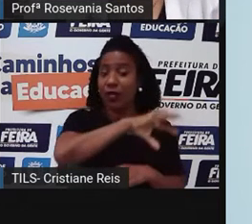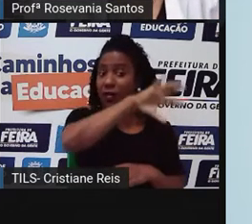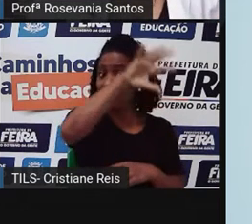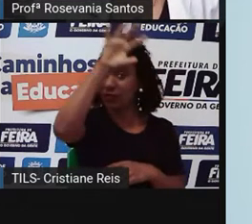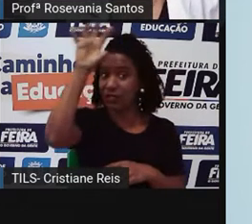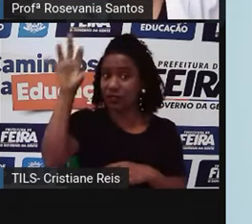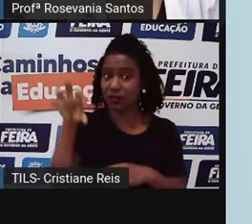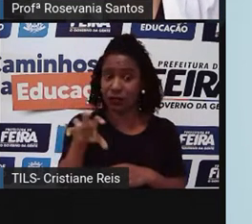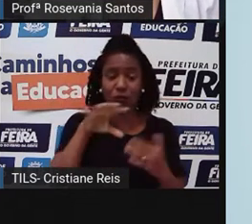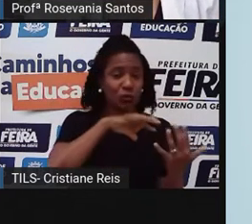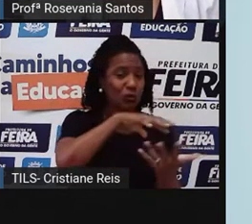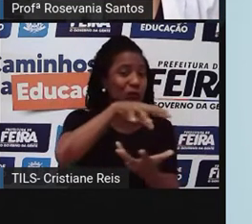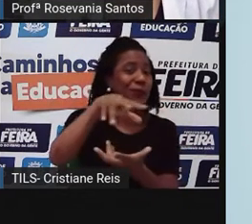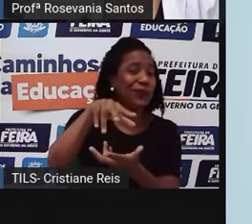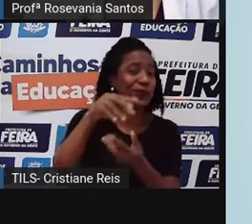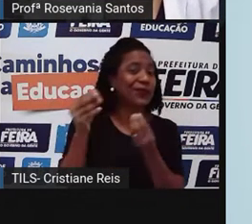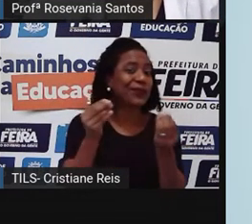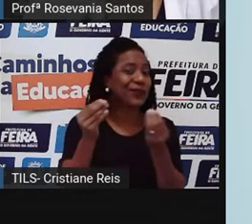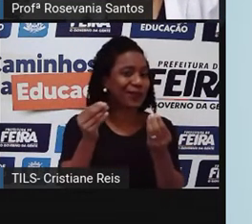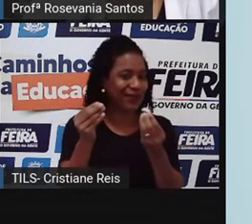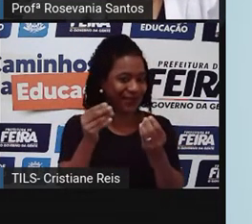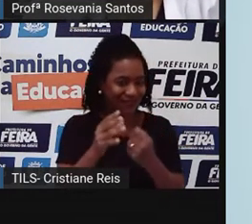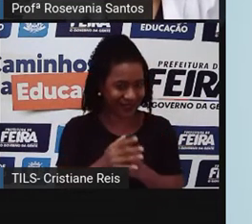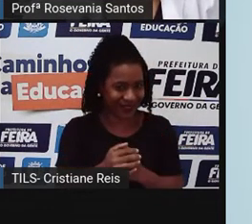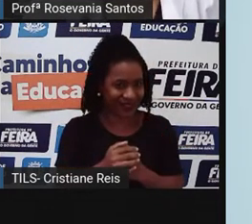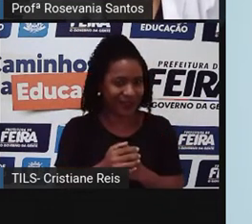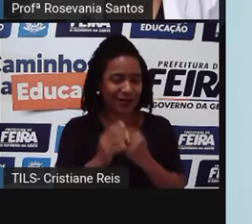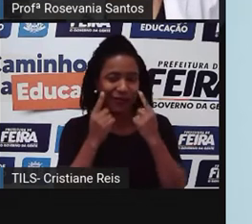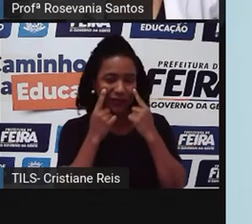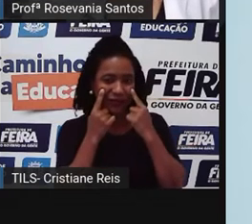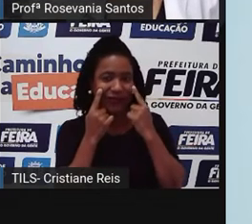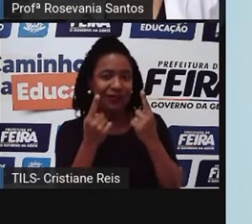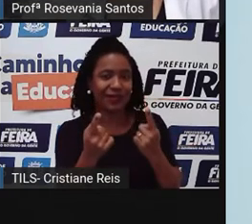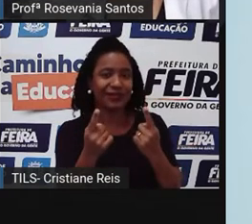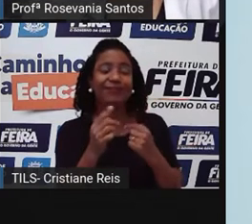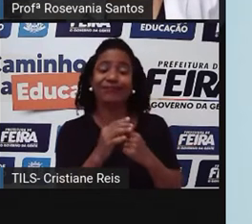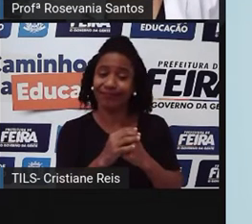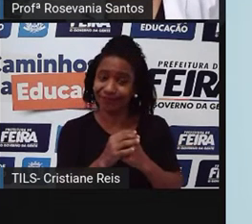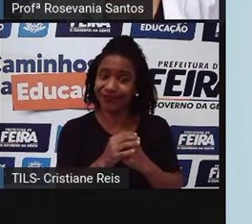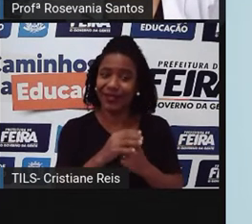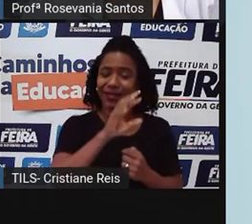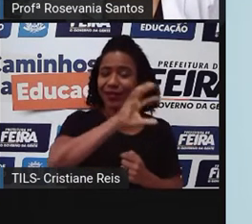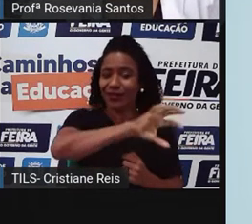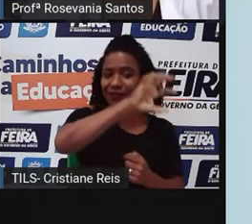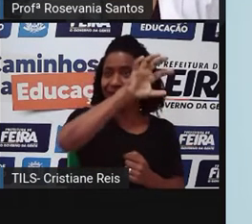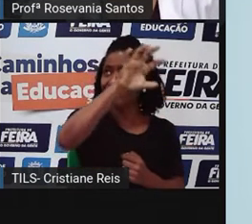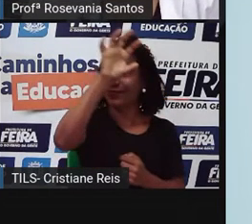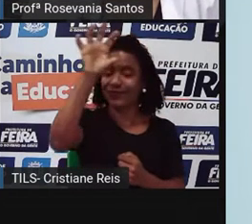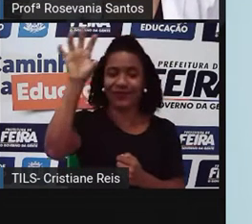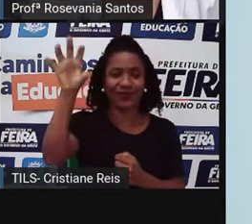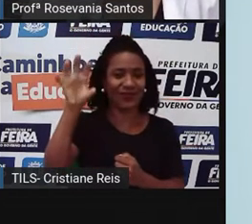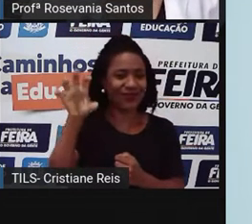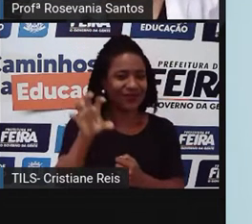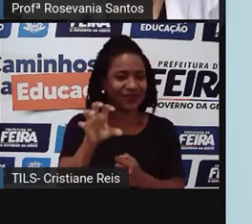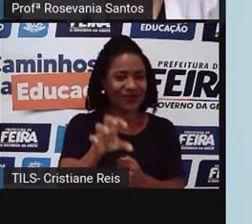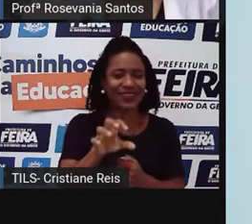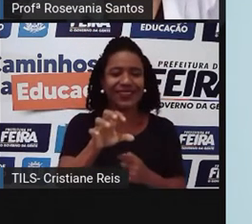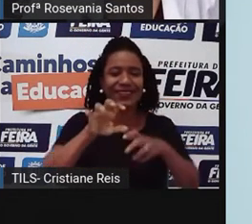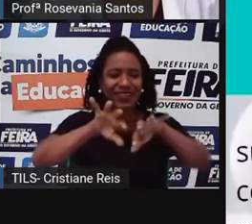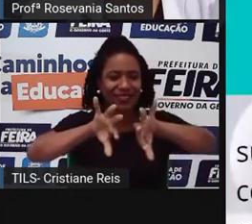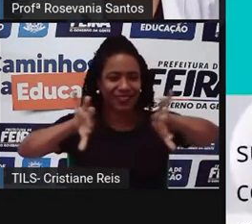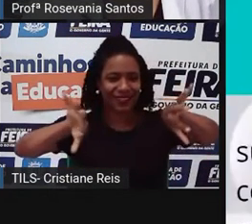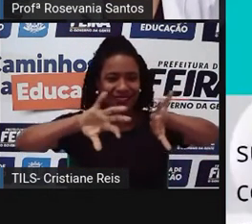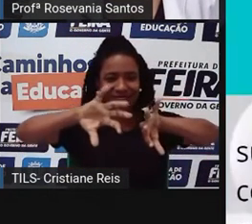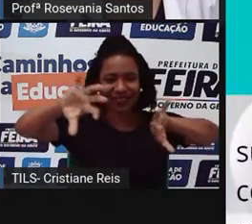mundo como um todo que a gente vai falar hoje. Então, regionalização é esse processo de você dividir os espaços para melhor,